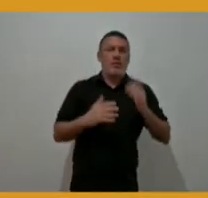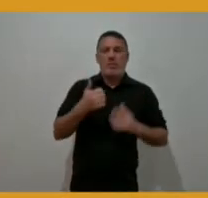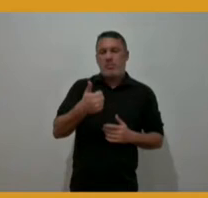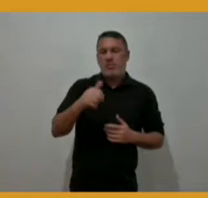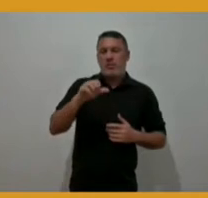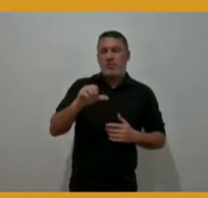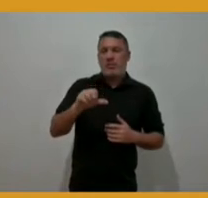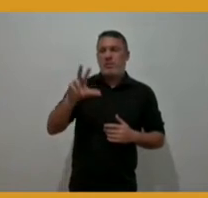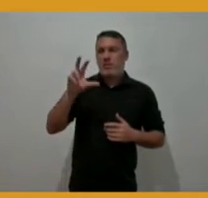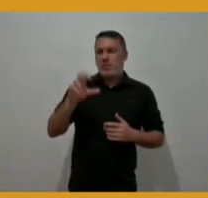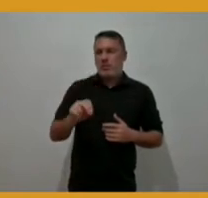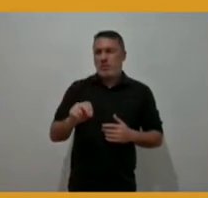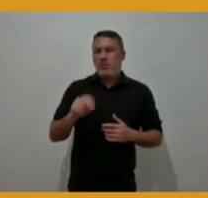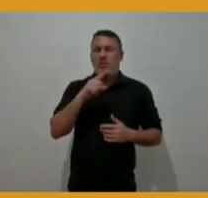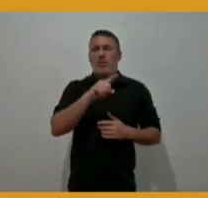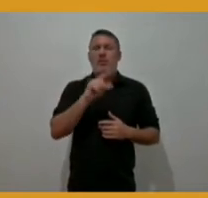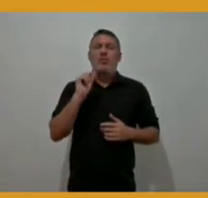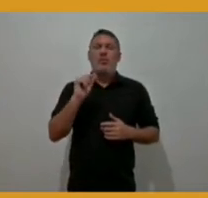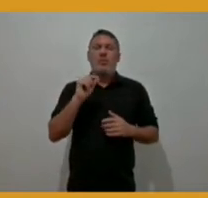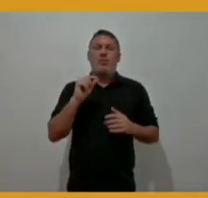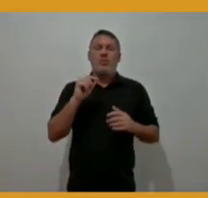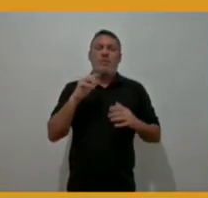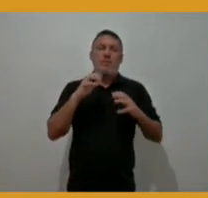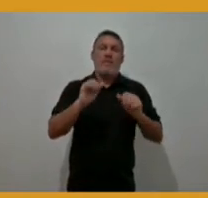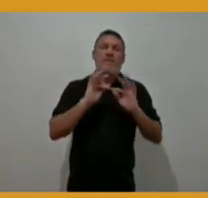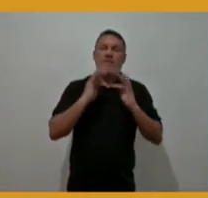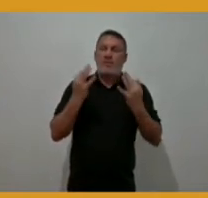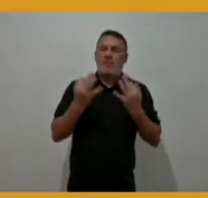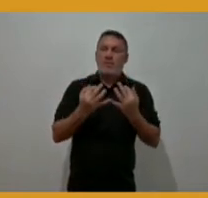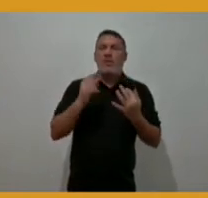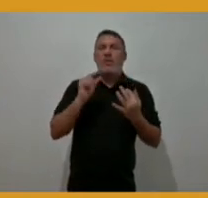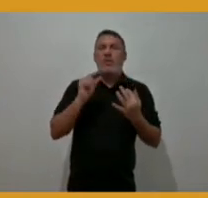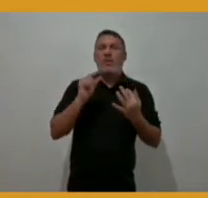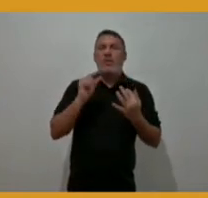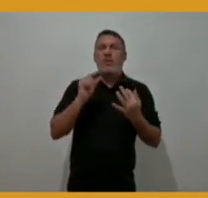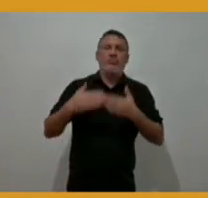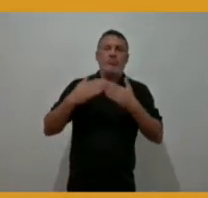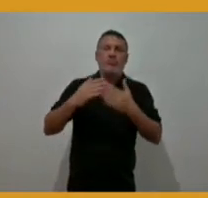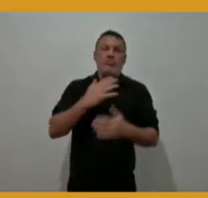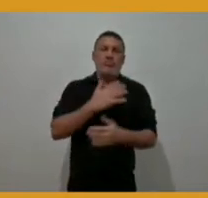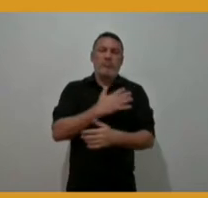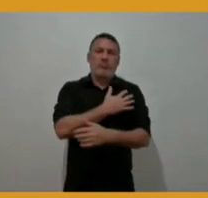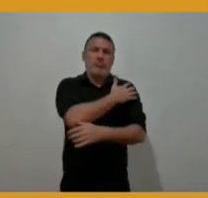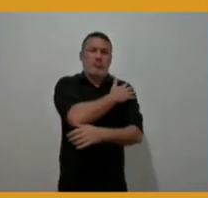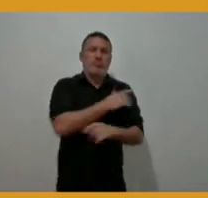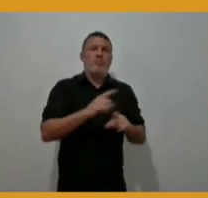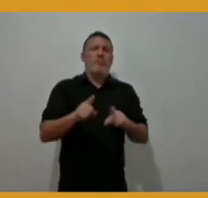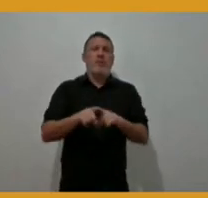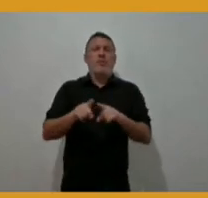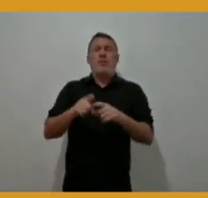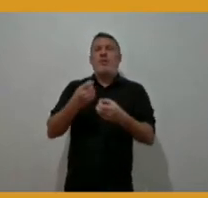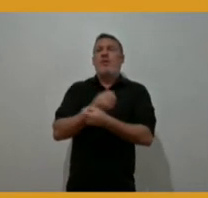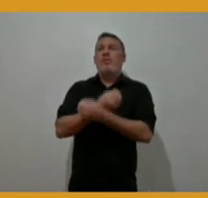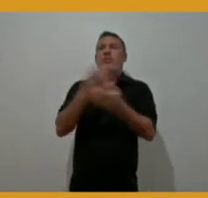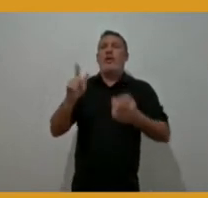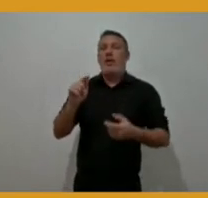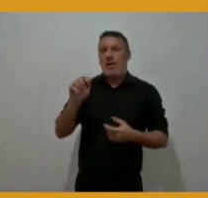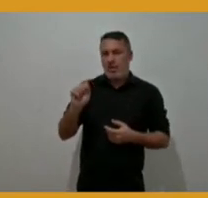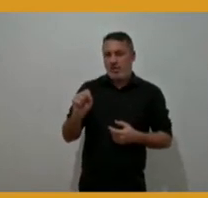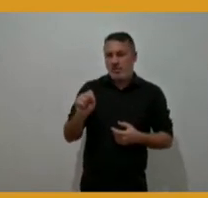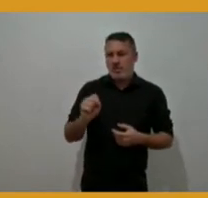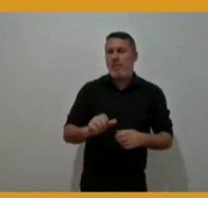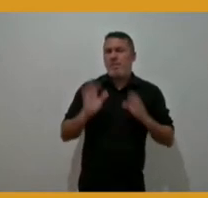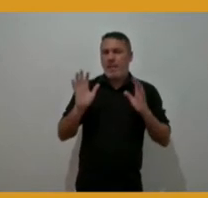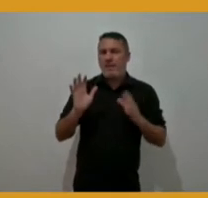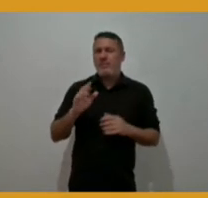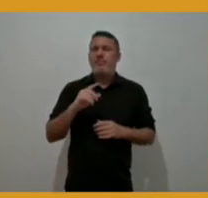negócios familiares ligados à marinha mercante e à distribuição de gás. Mas convencido de que a produção